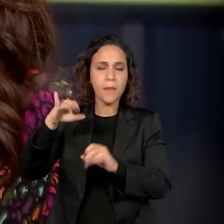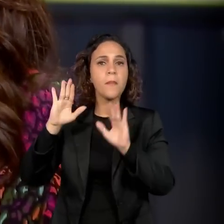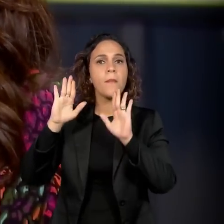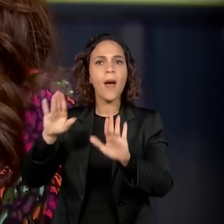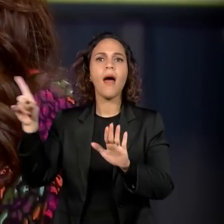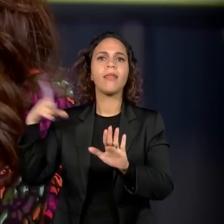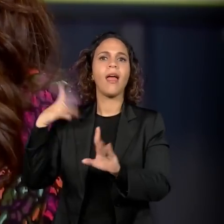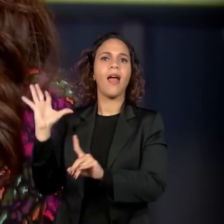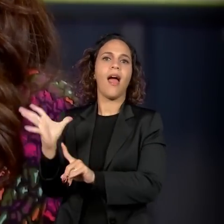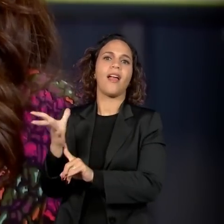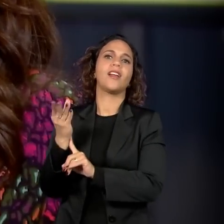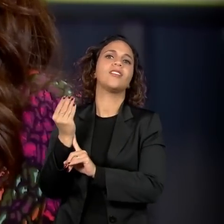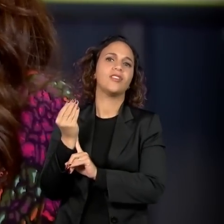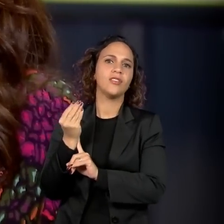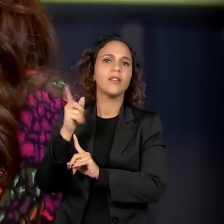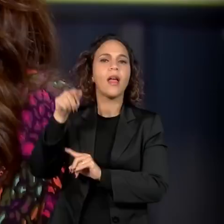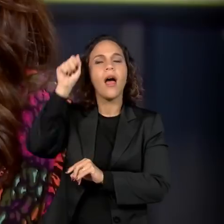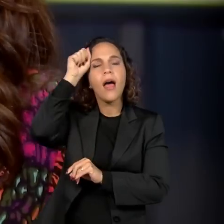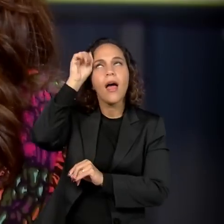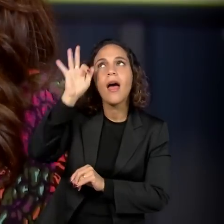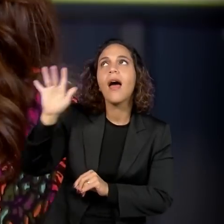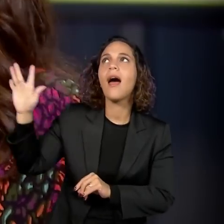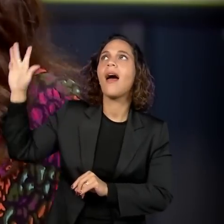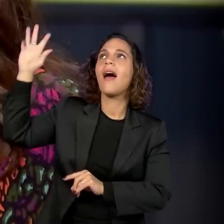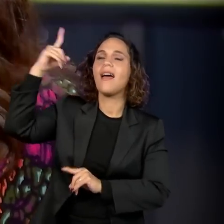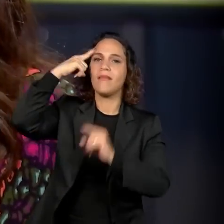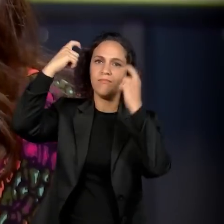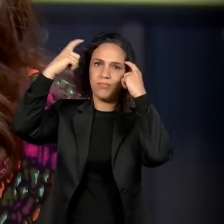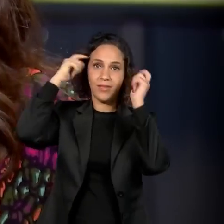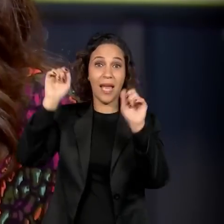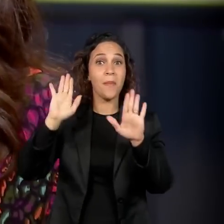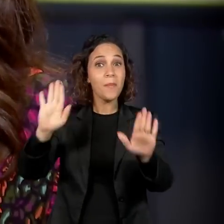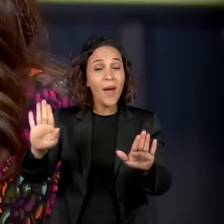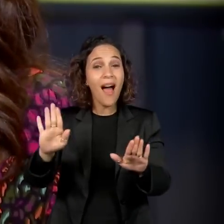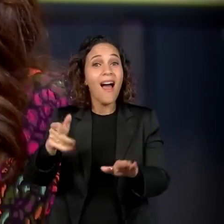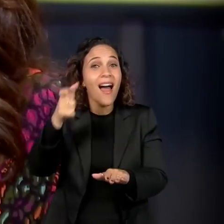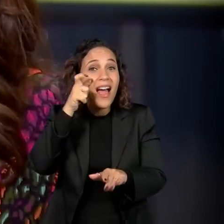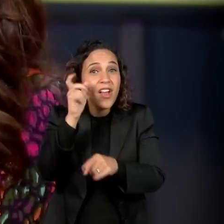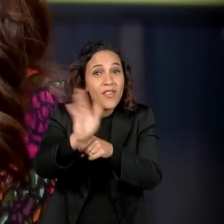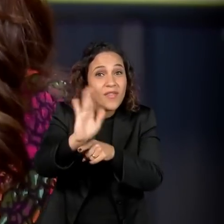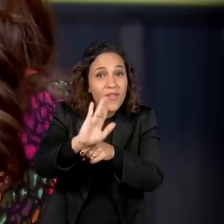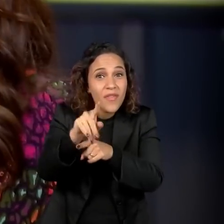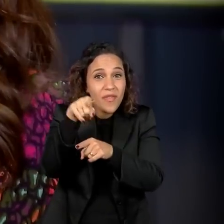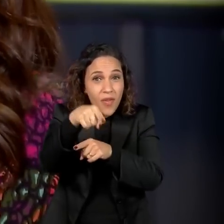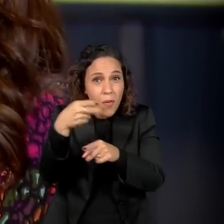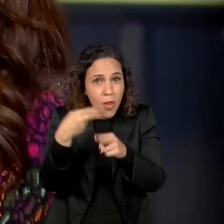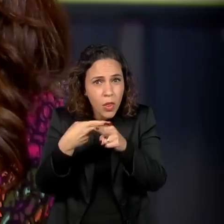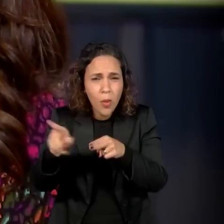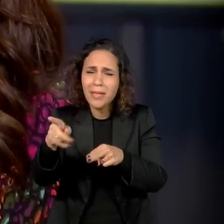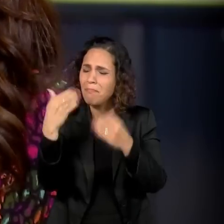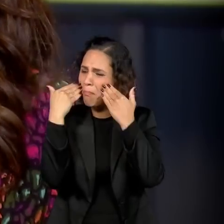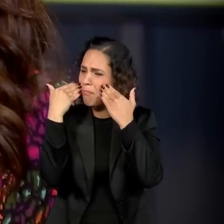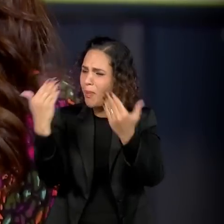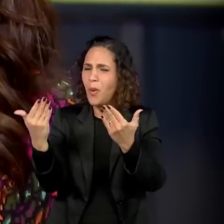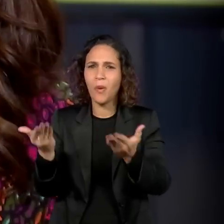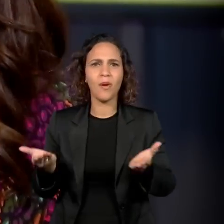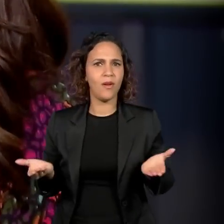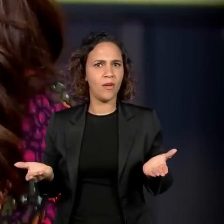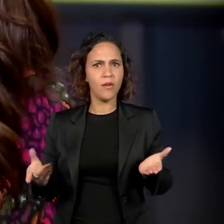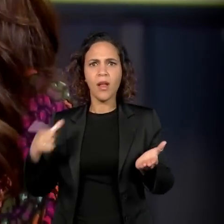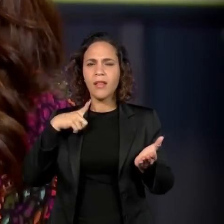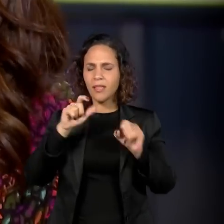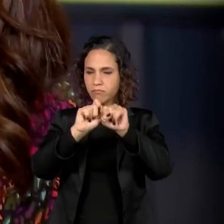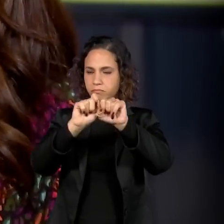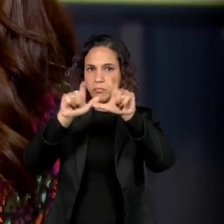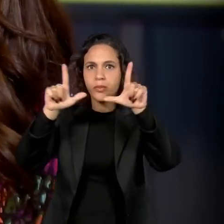ainda dava elementos para você fantasiar. Imaginar, A pornografia atual, ela é absolutamente explícita. Você tá ali em high